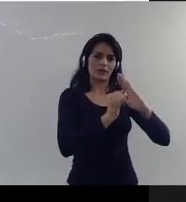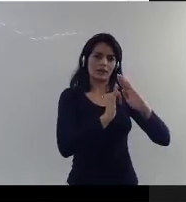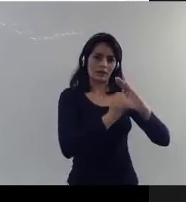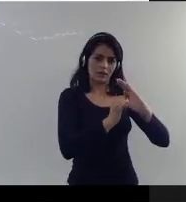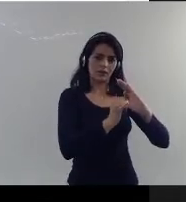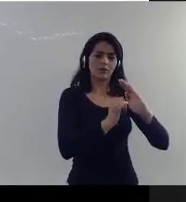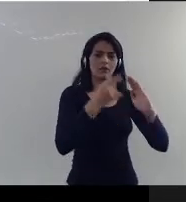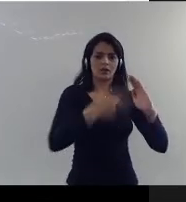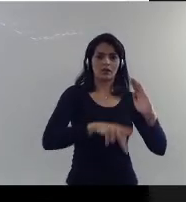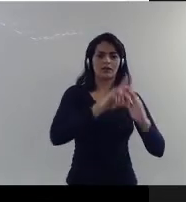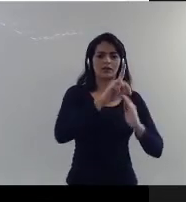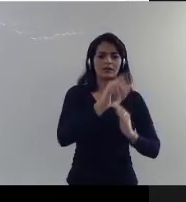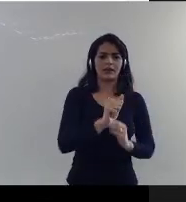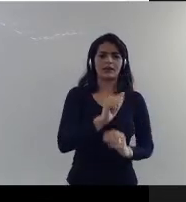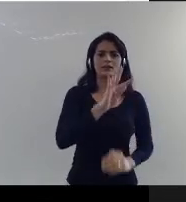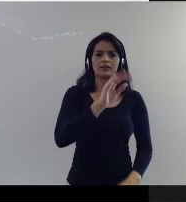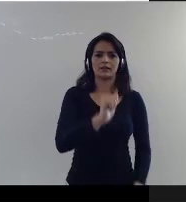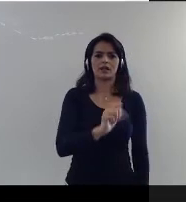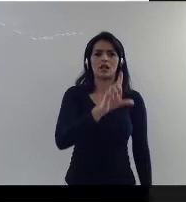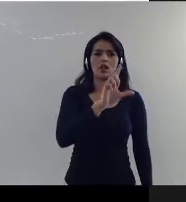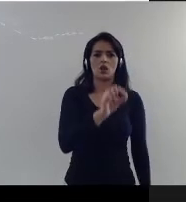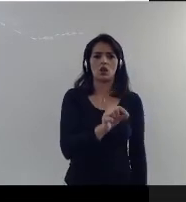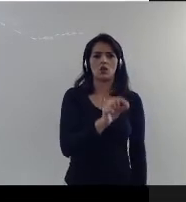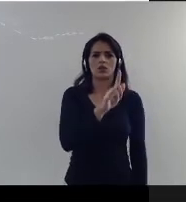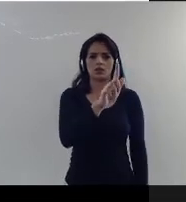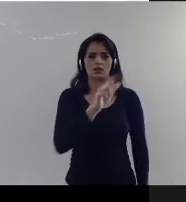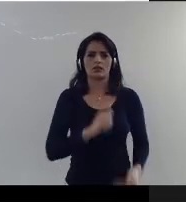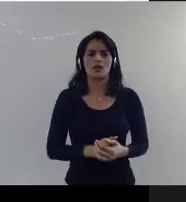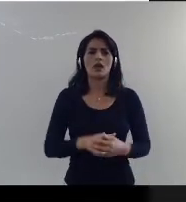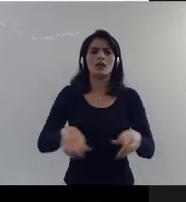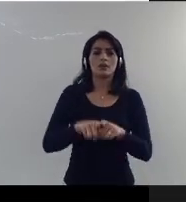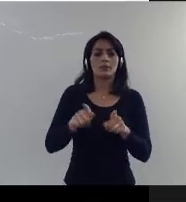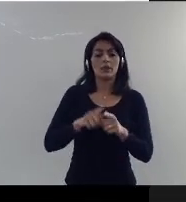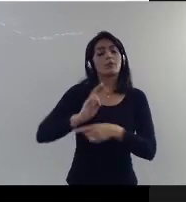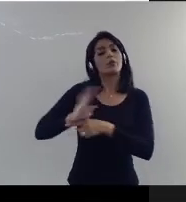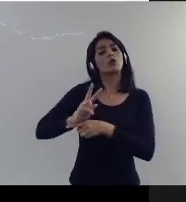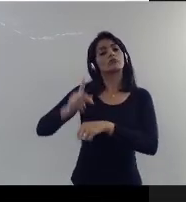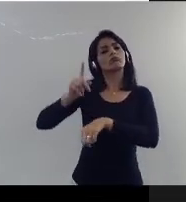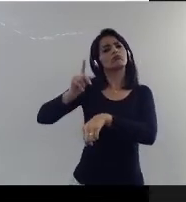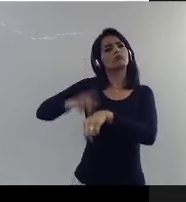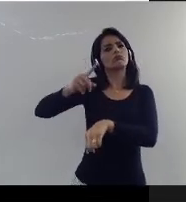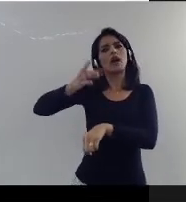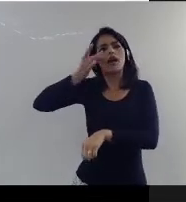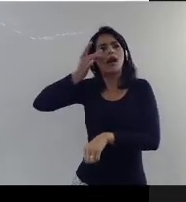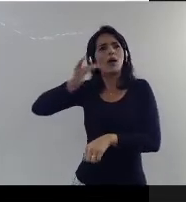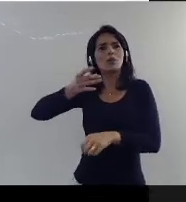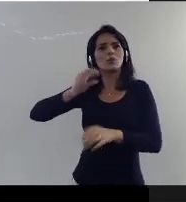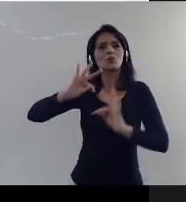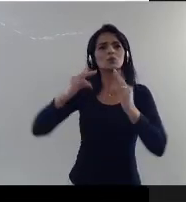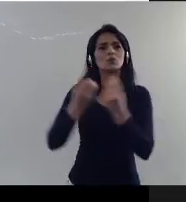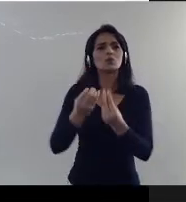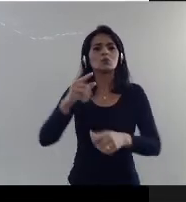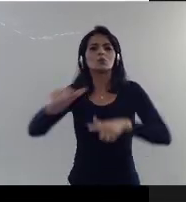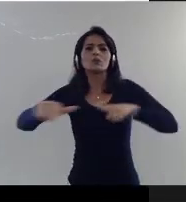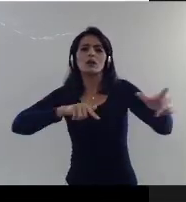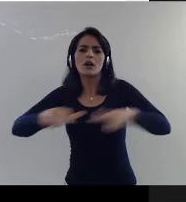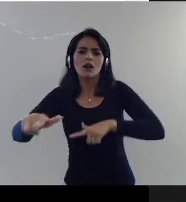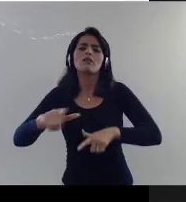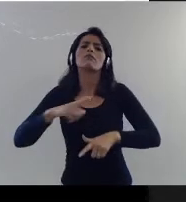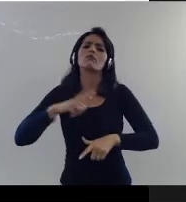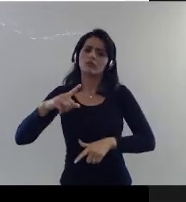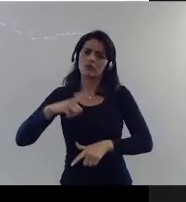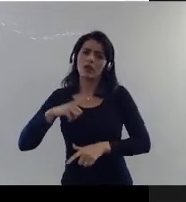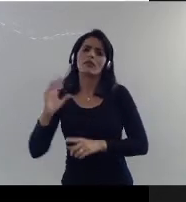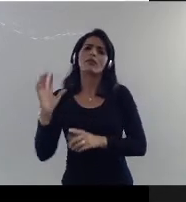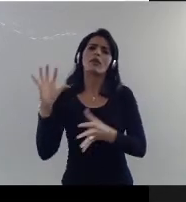Brasil, chamada Data Lawyer, e a gente está monitorando em tempo real todos os processos trabalhistas que, de alguma maneira, direto ou